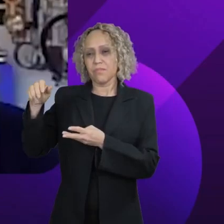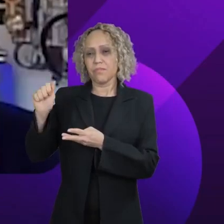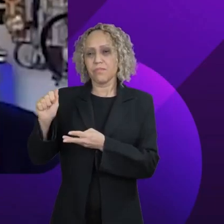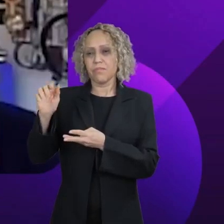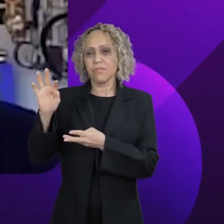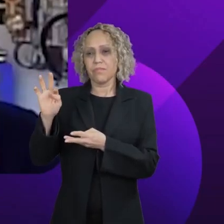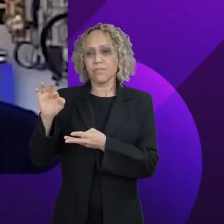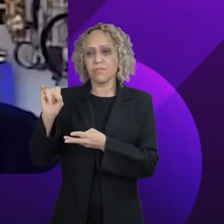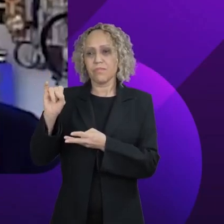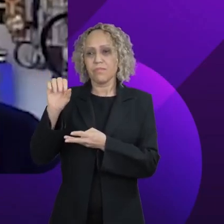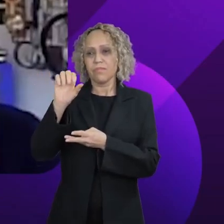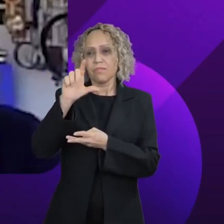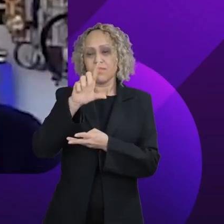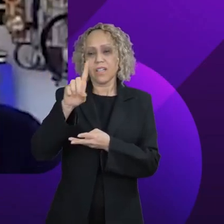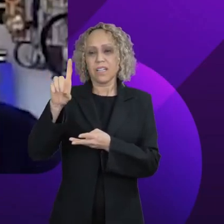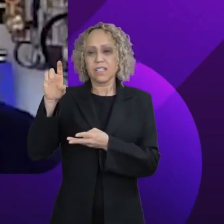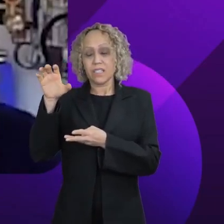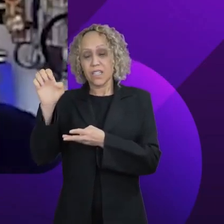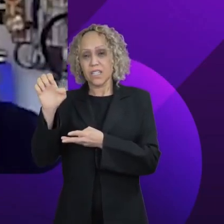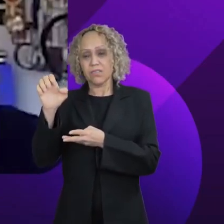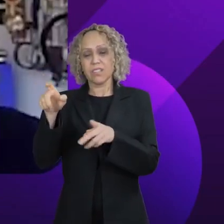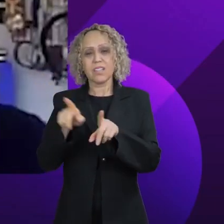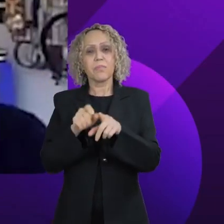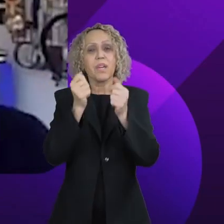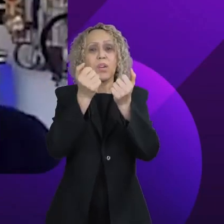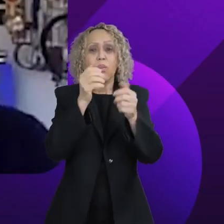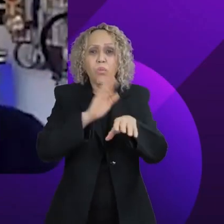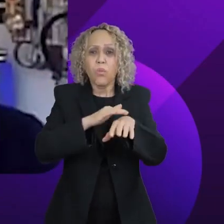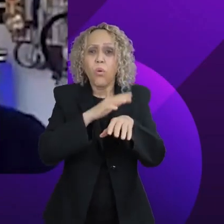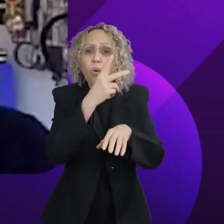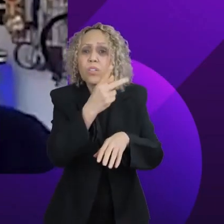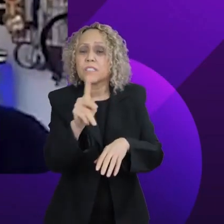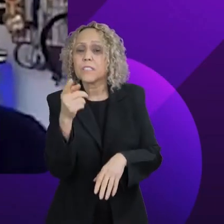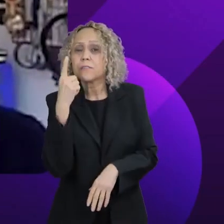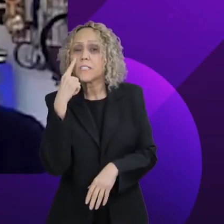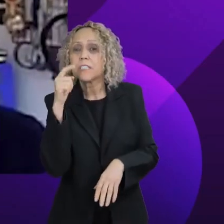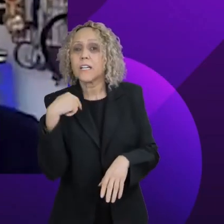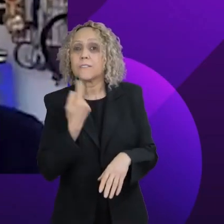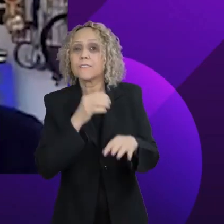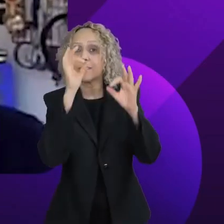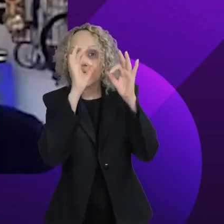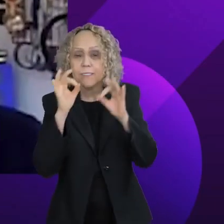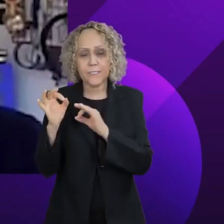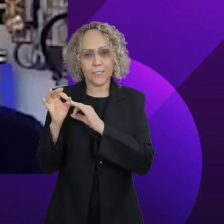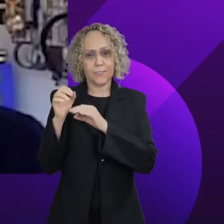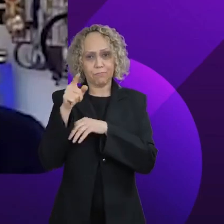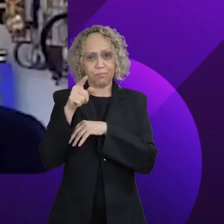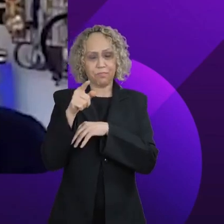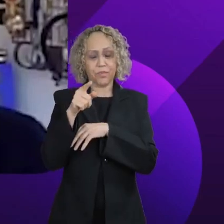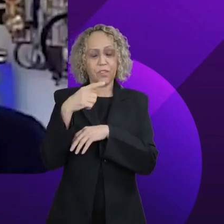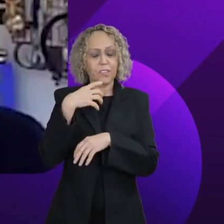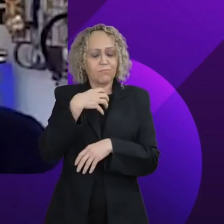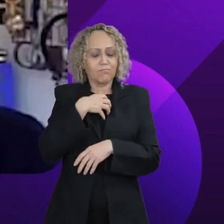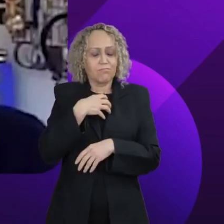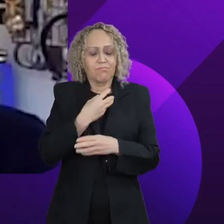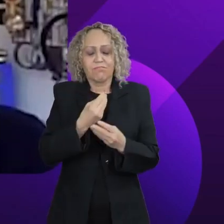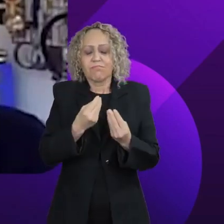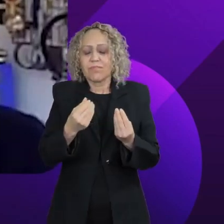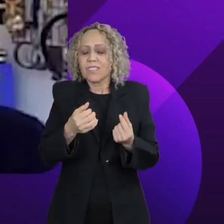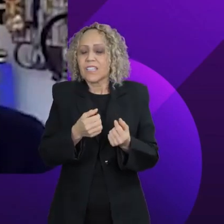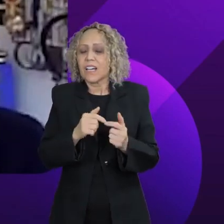Todas nós que adquirimos sensibilidade para lutar contra as